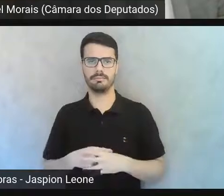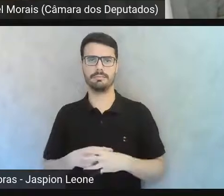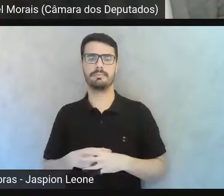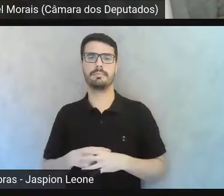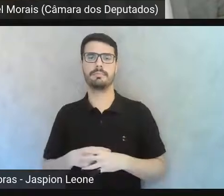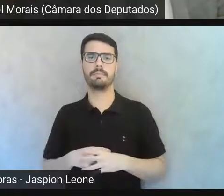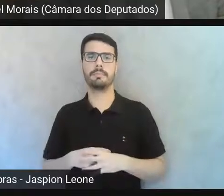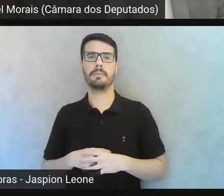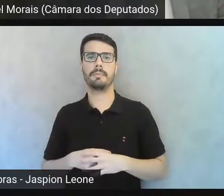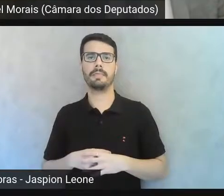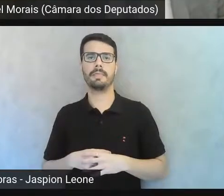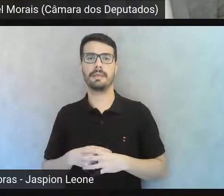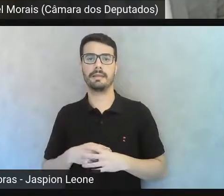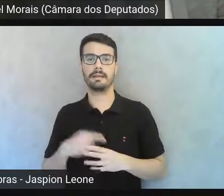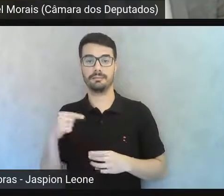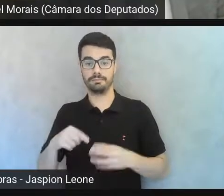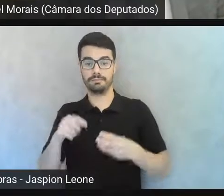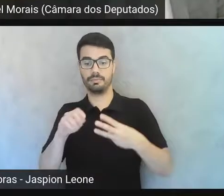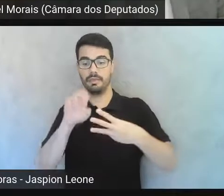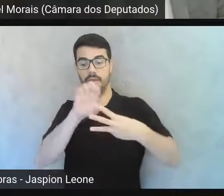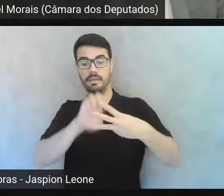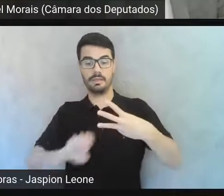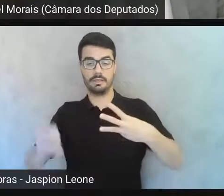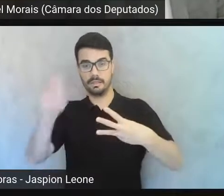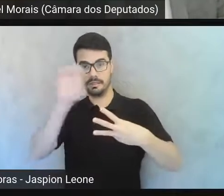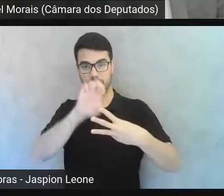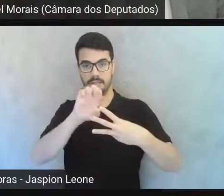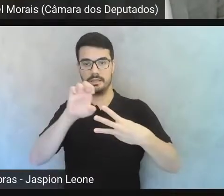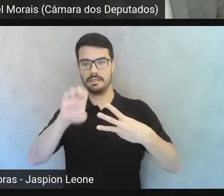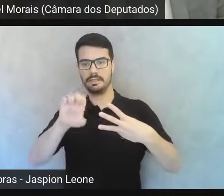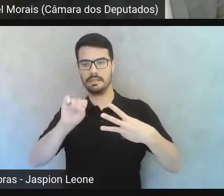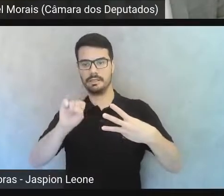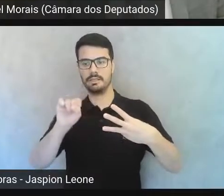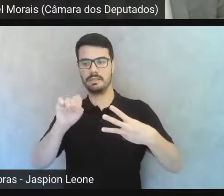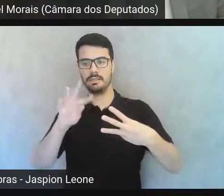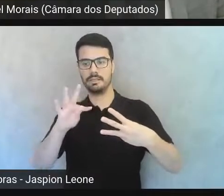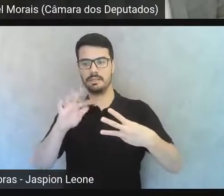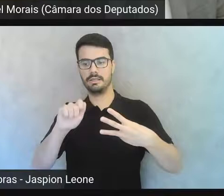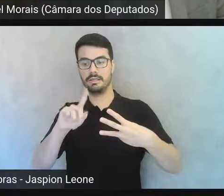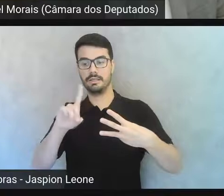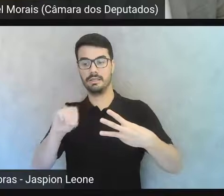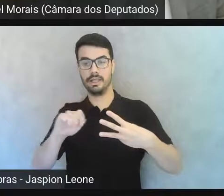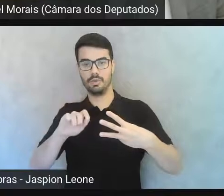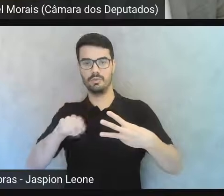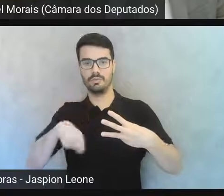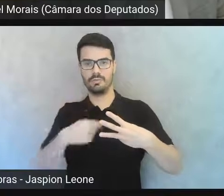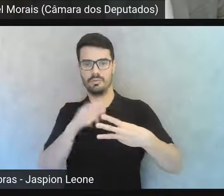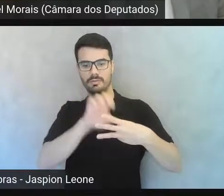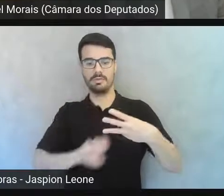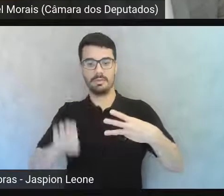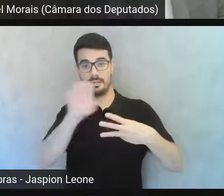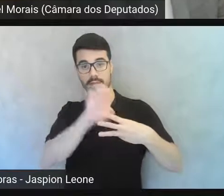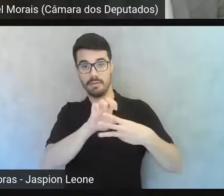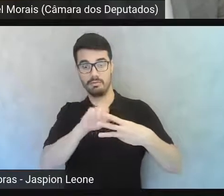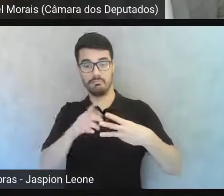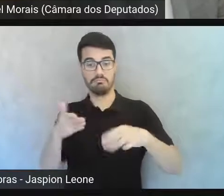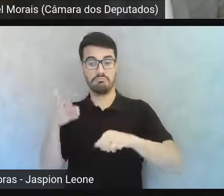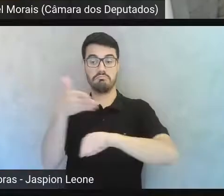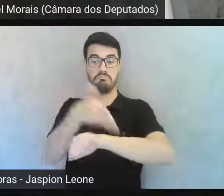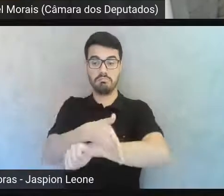O Estado ele tem participado ativamente aqui no combate aos efeitos do coronavírus. E